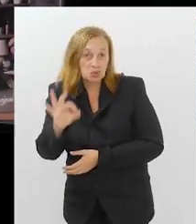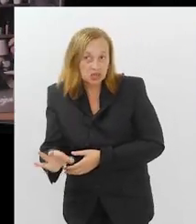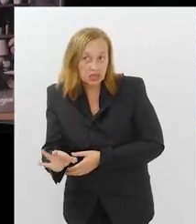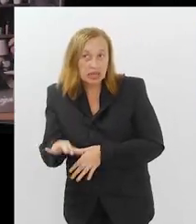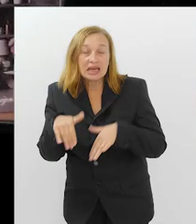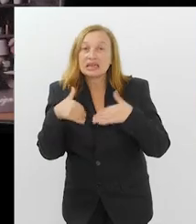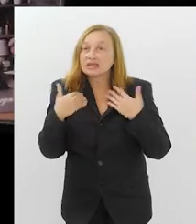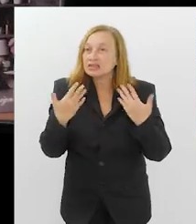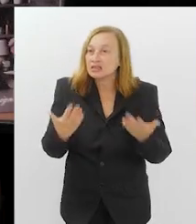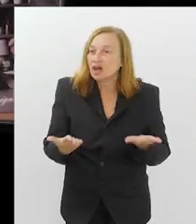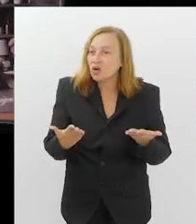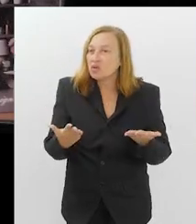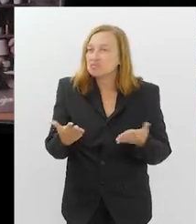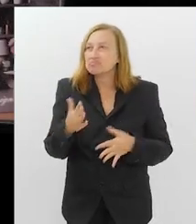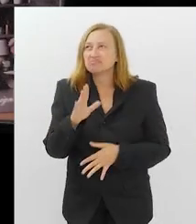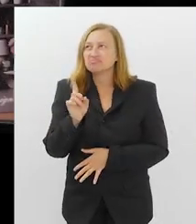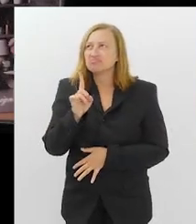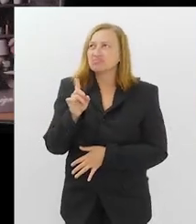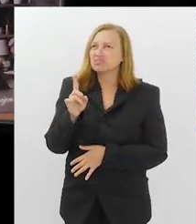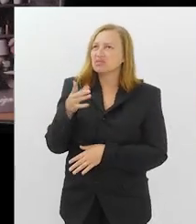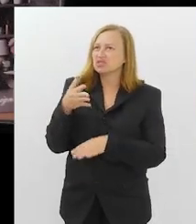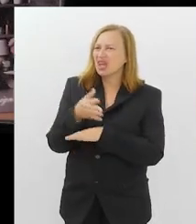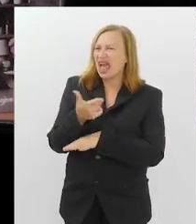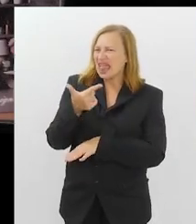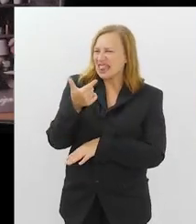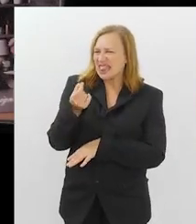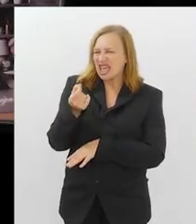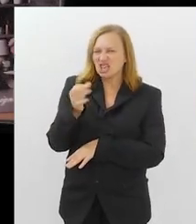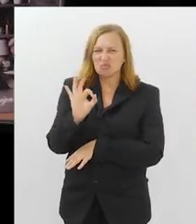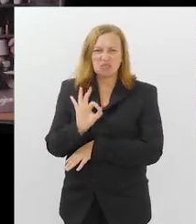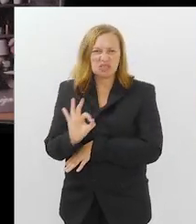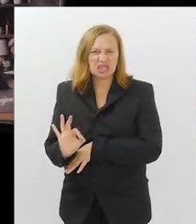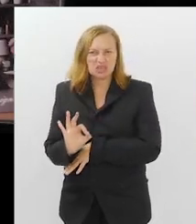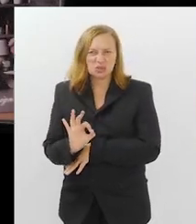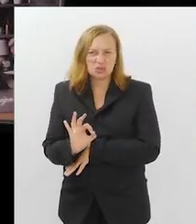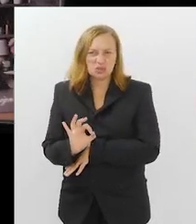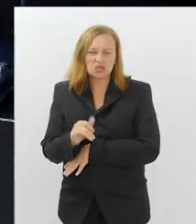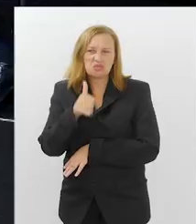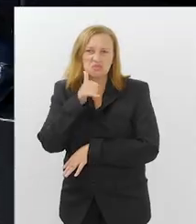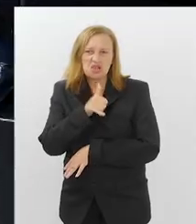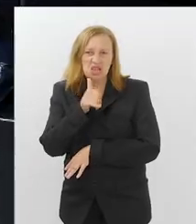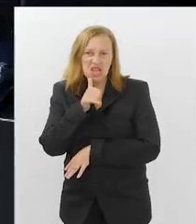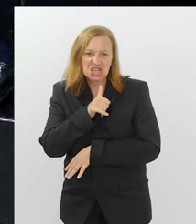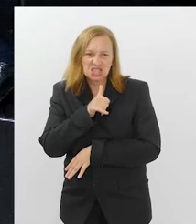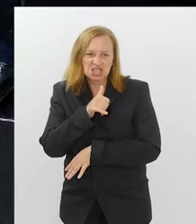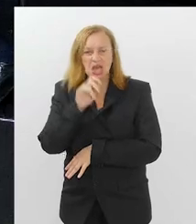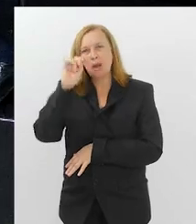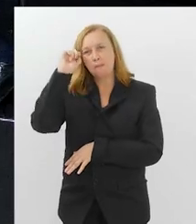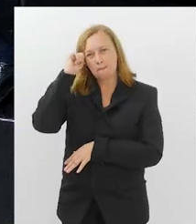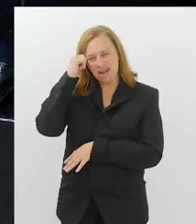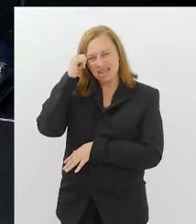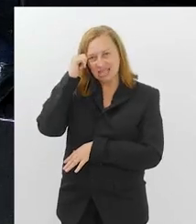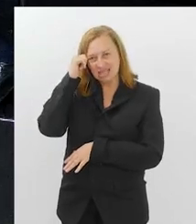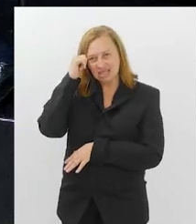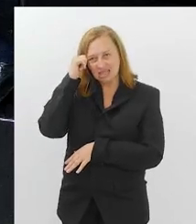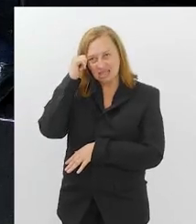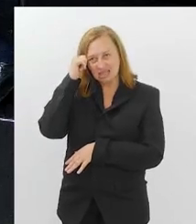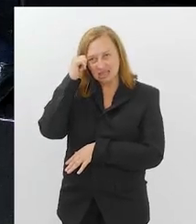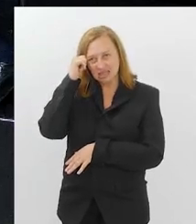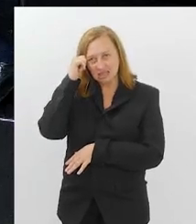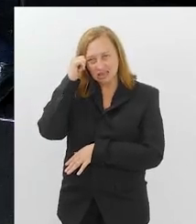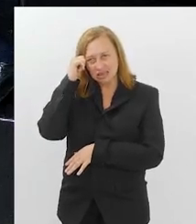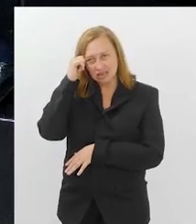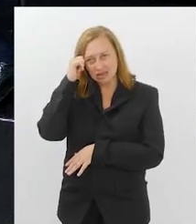6,43%. Então, isso daí não chega a 10% de mulheres pretas